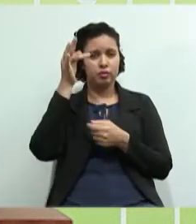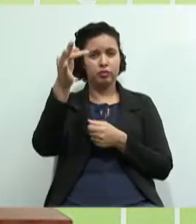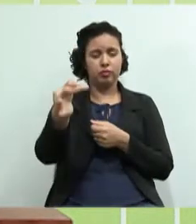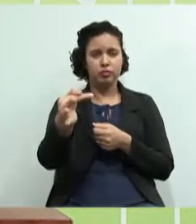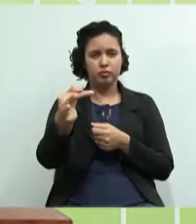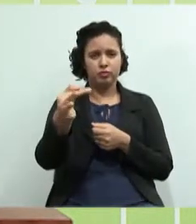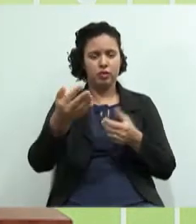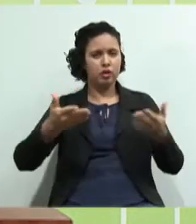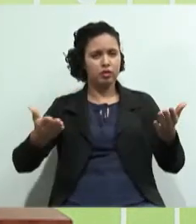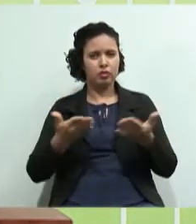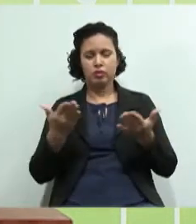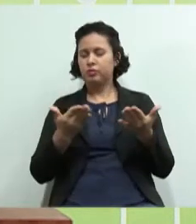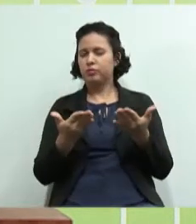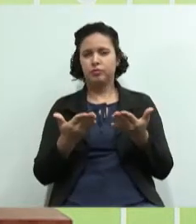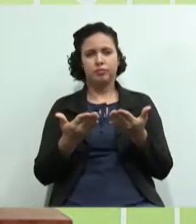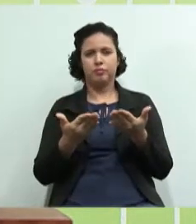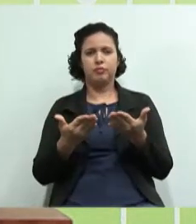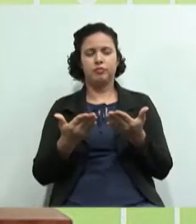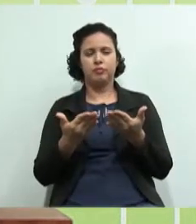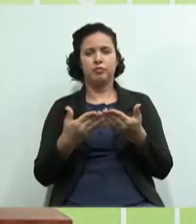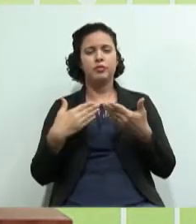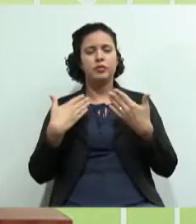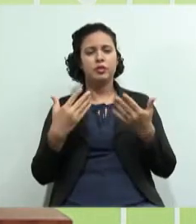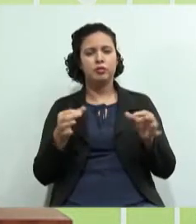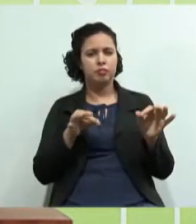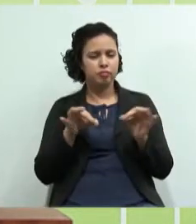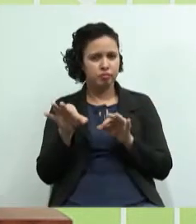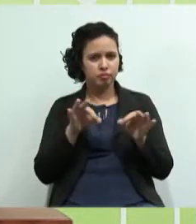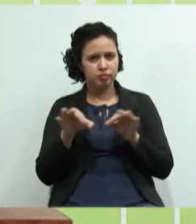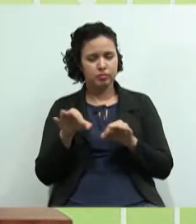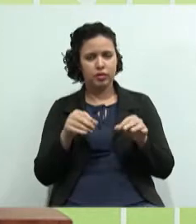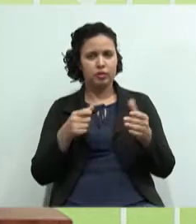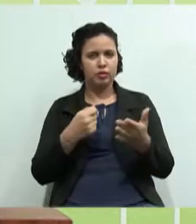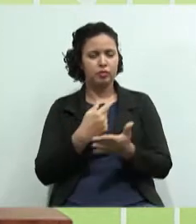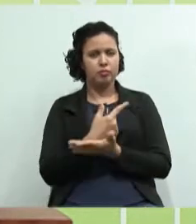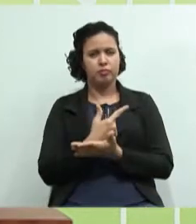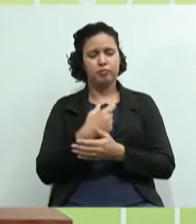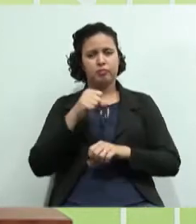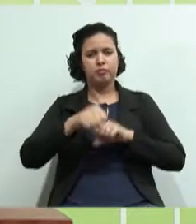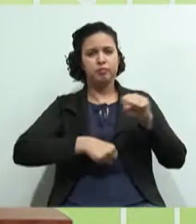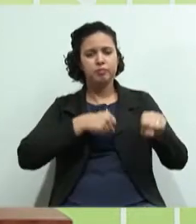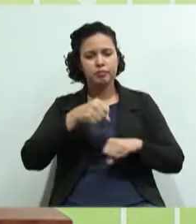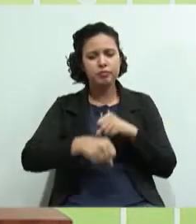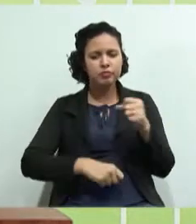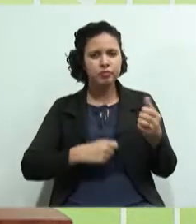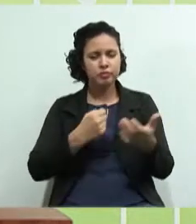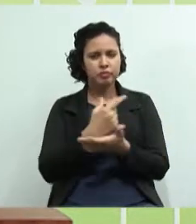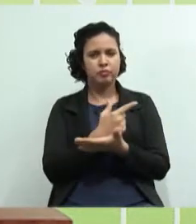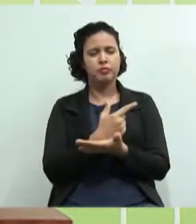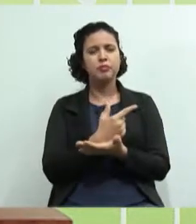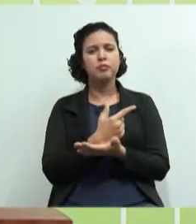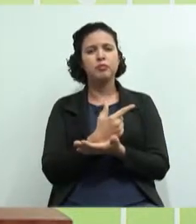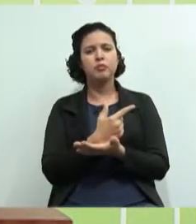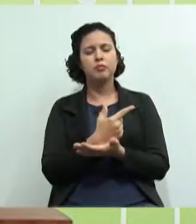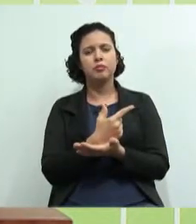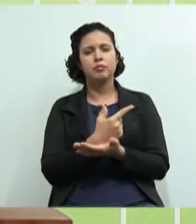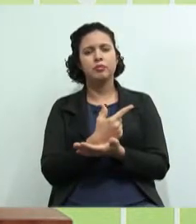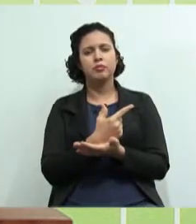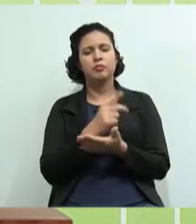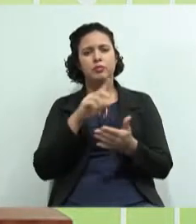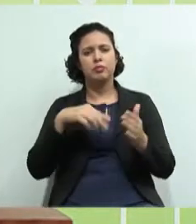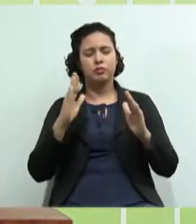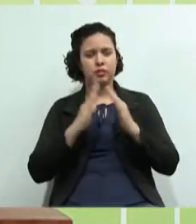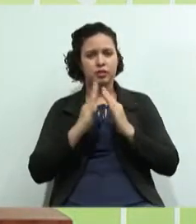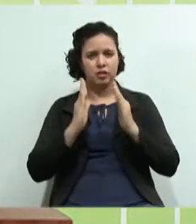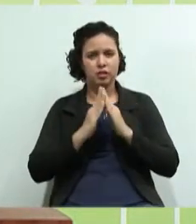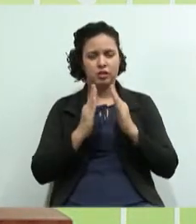e não no agora, tá? Quando você planeja comprar uma bicicleta, você planeja comprar um carro, você planeja comprar uma casa,